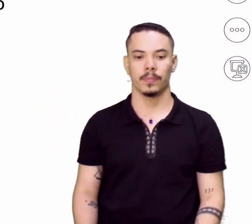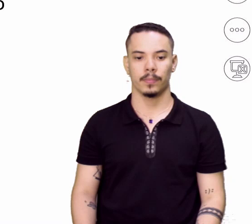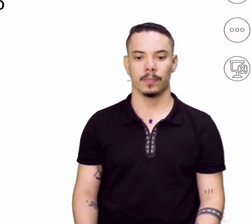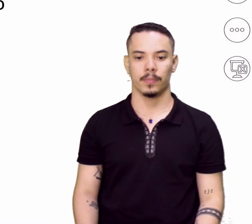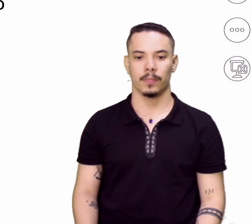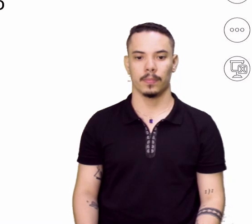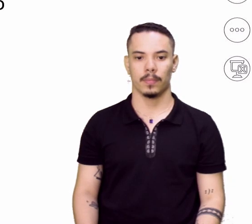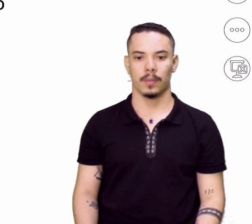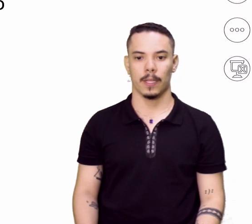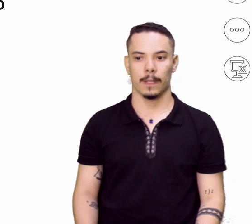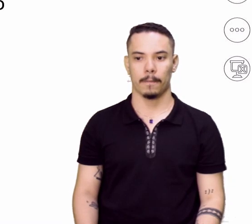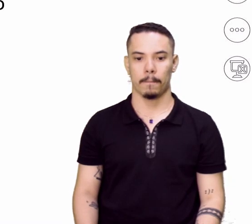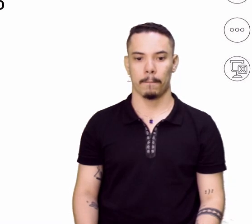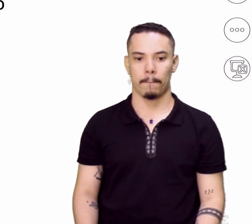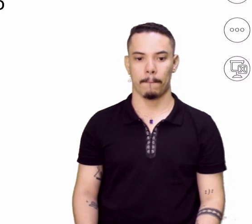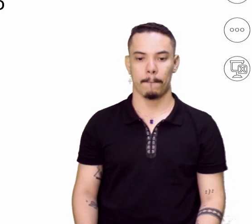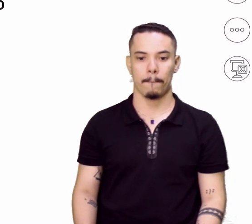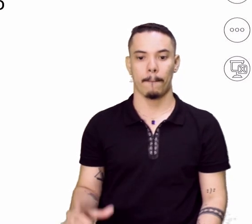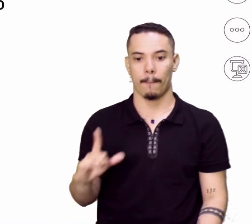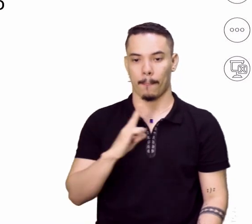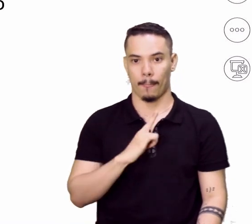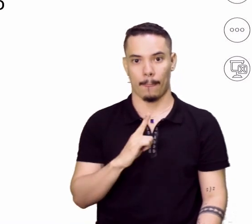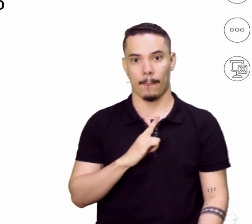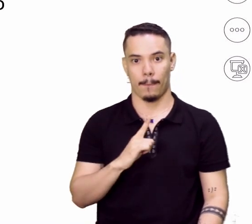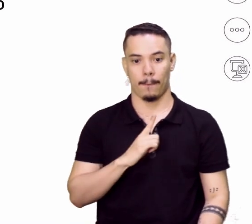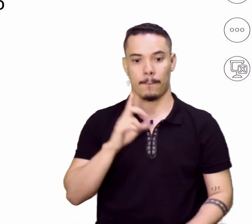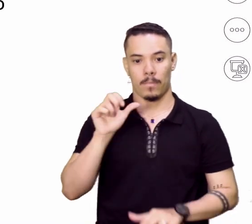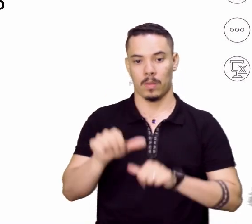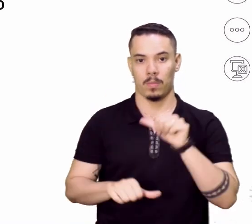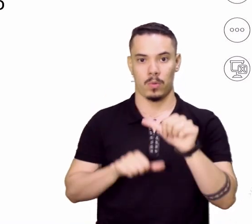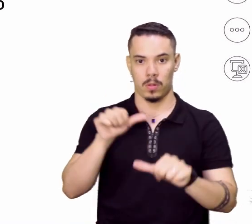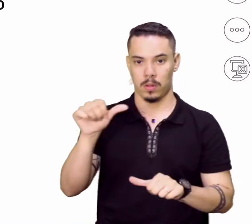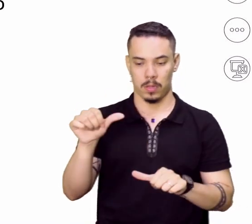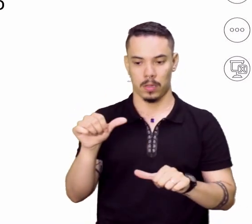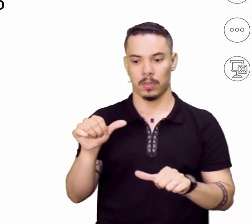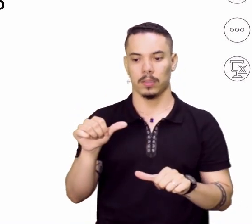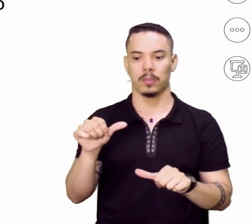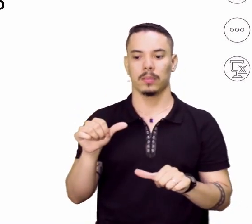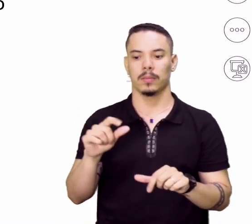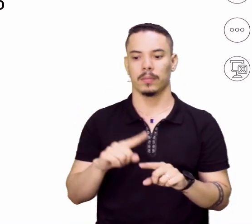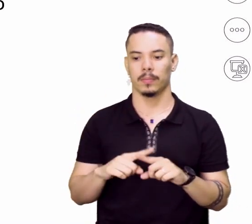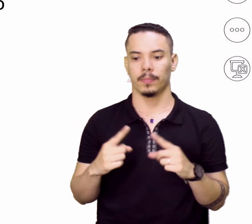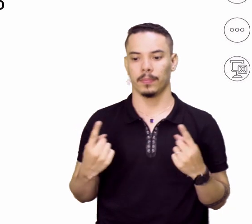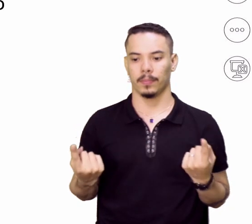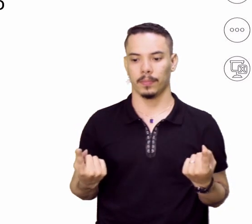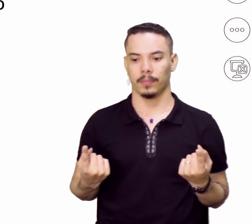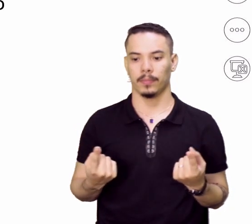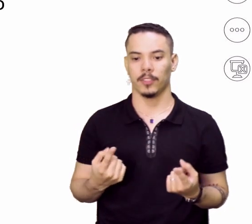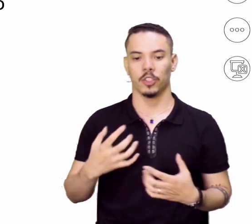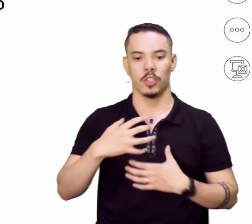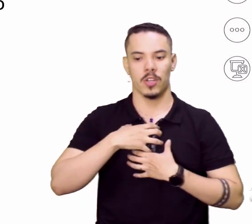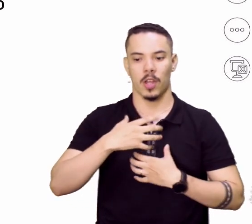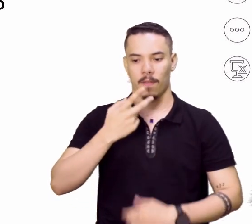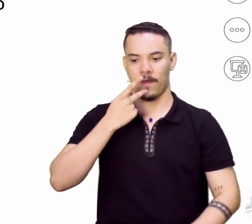E aí houve uma pequena mudança que não vai alterar muito na